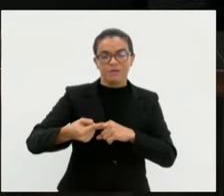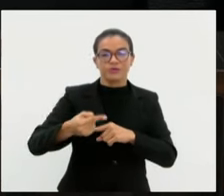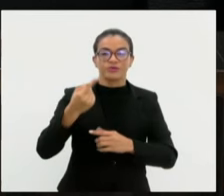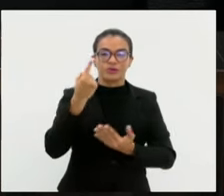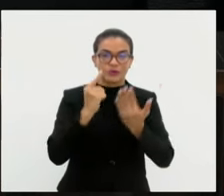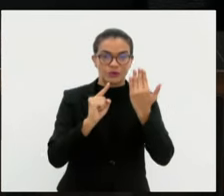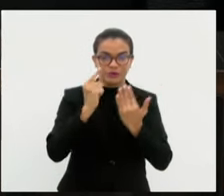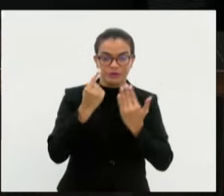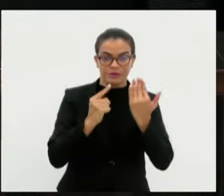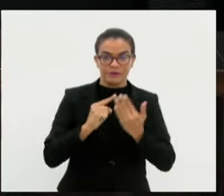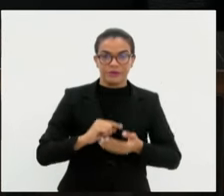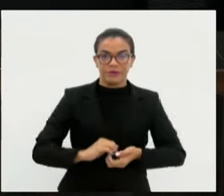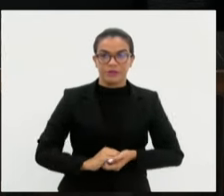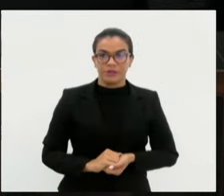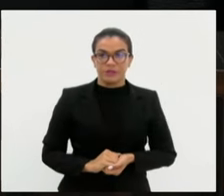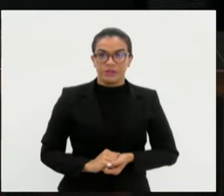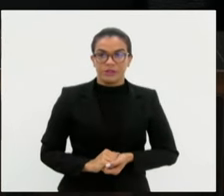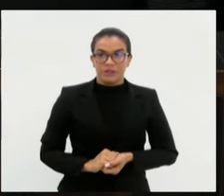pós-carnaval.